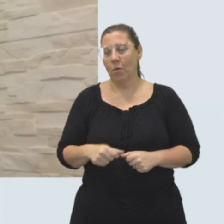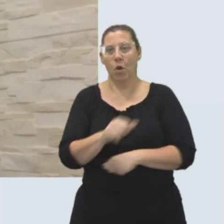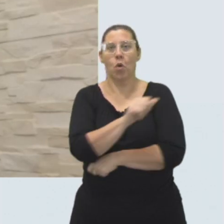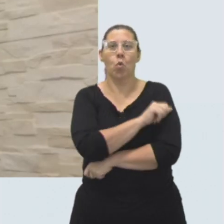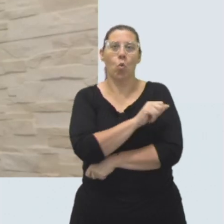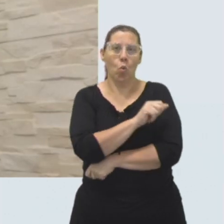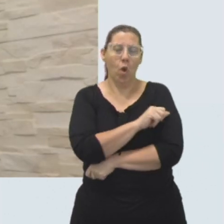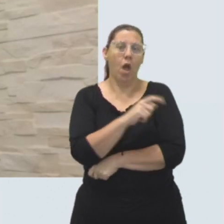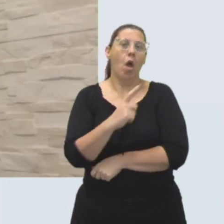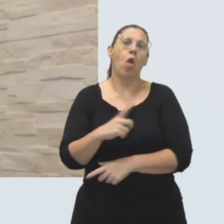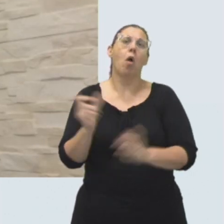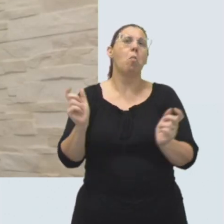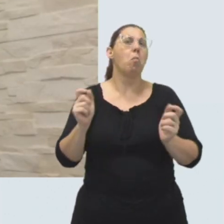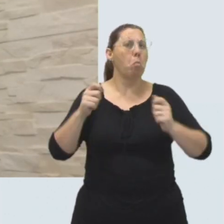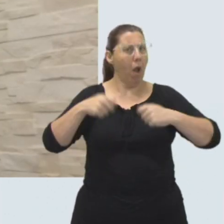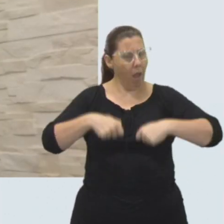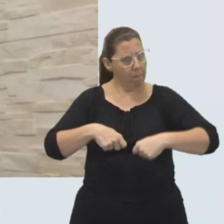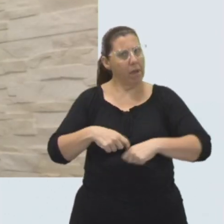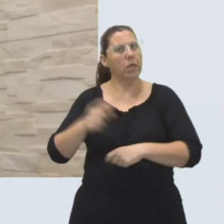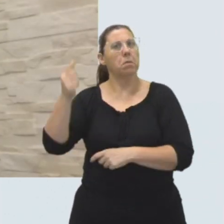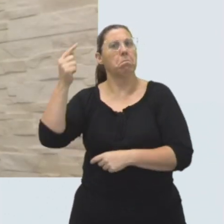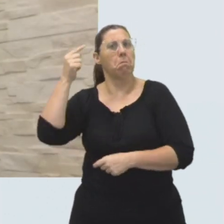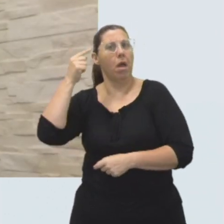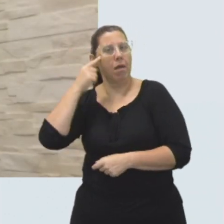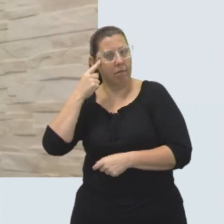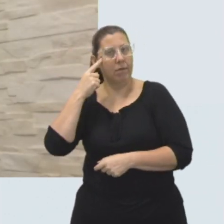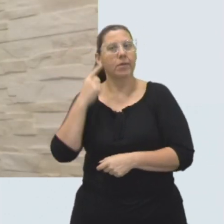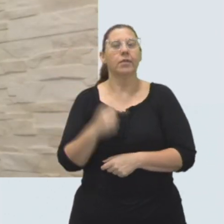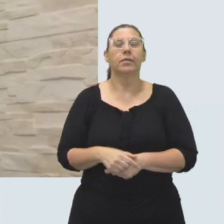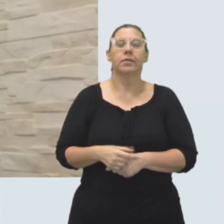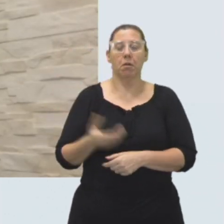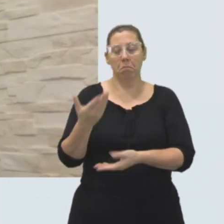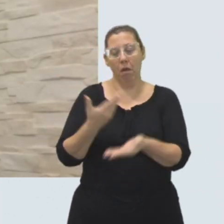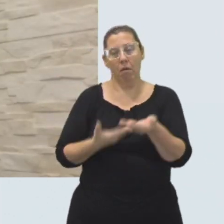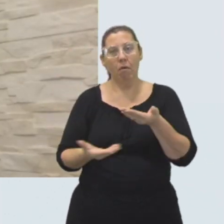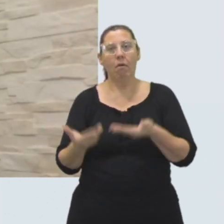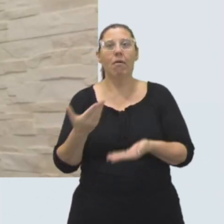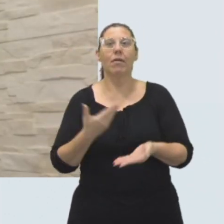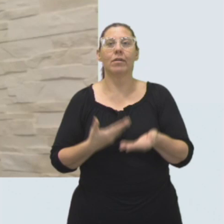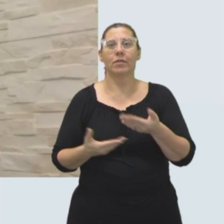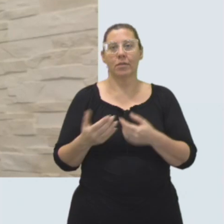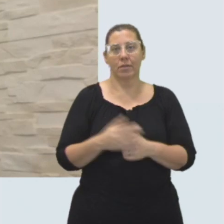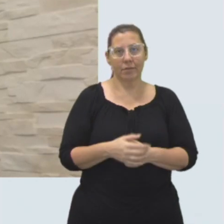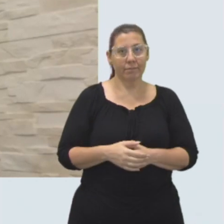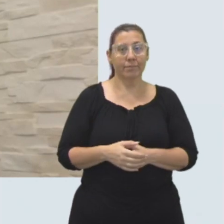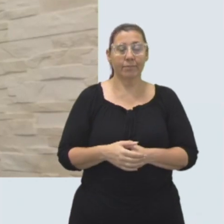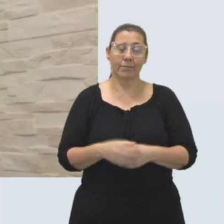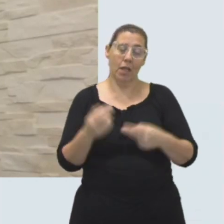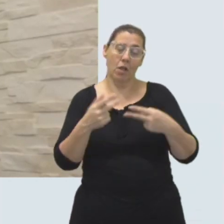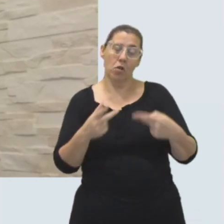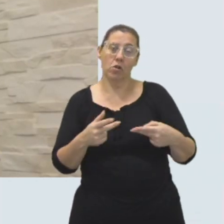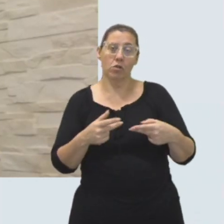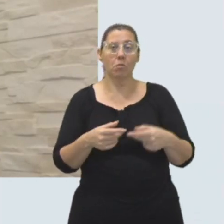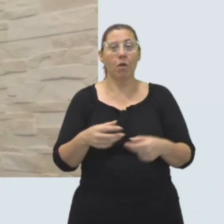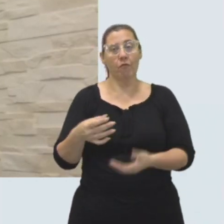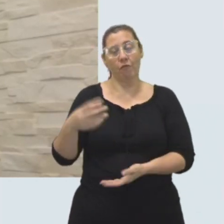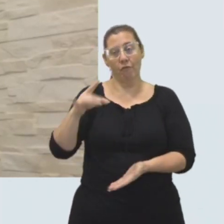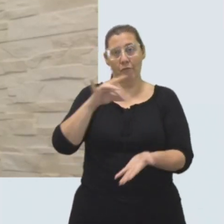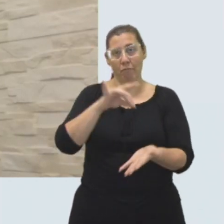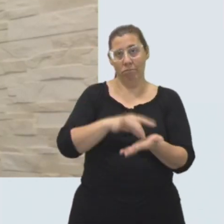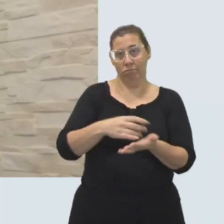mais condições de achar interlocução entre as questões de uma mesma realidade,